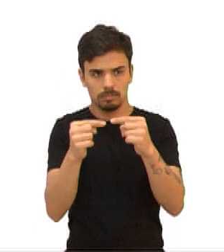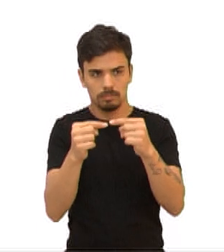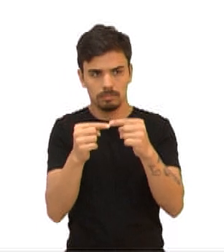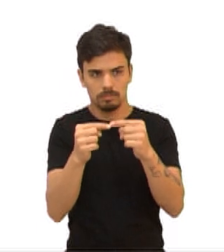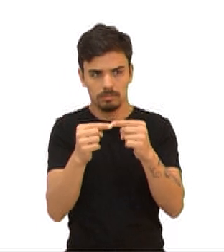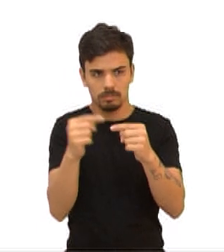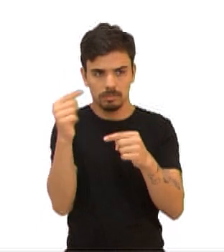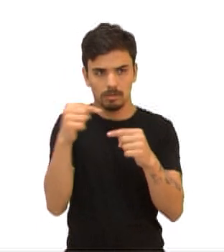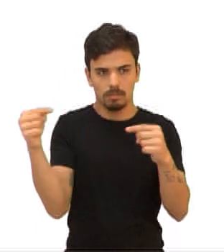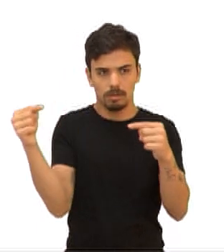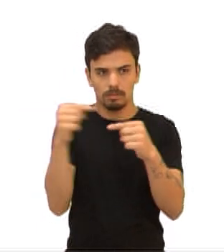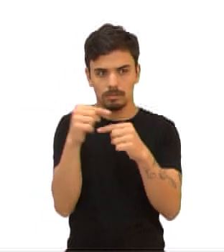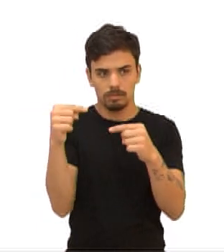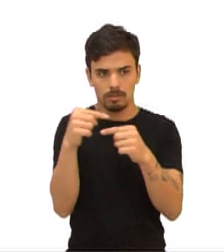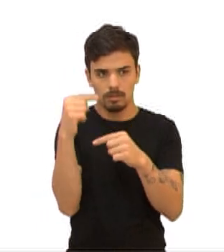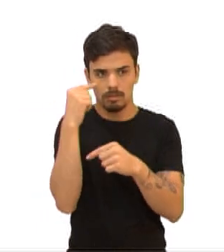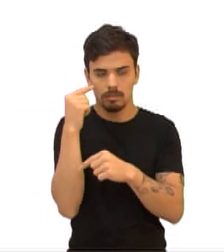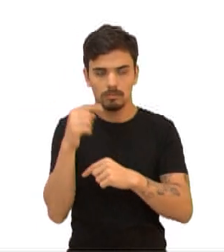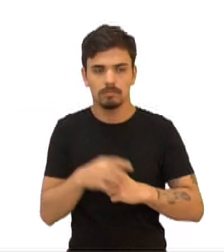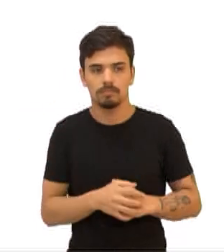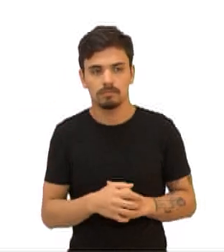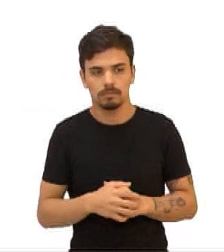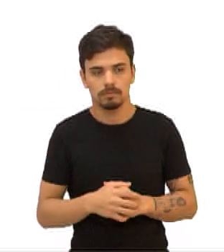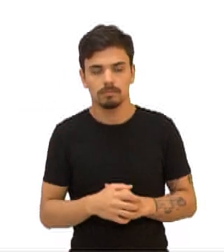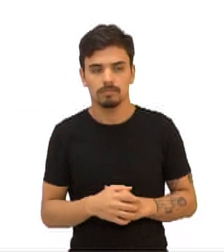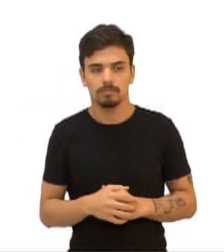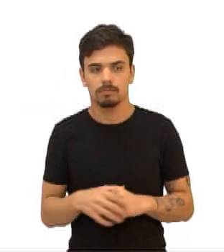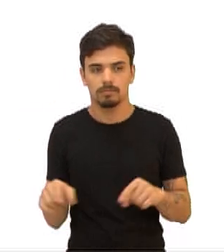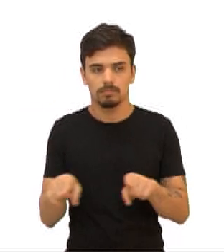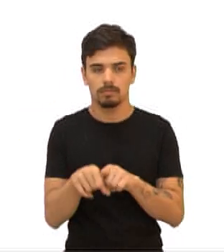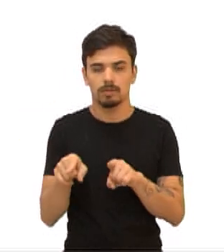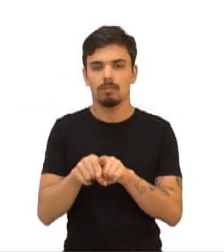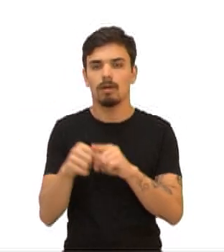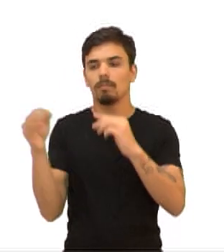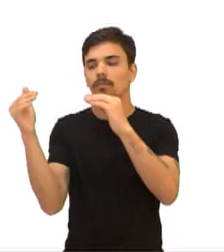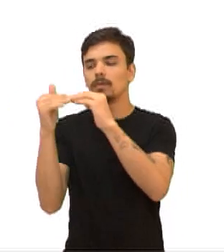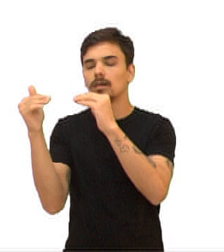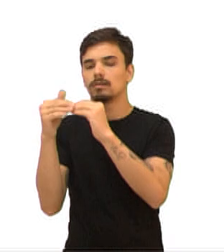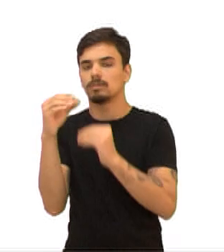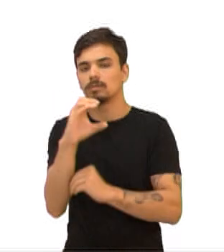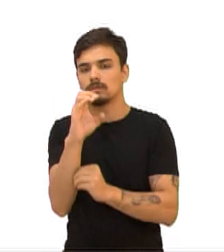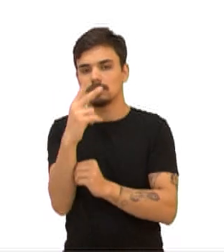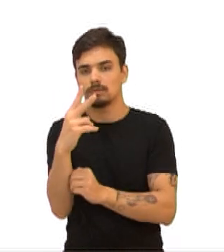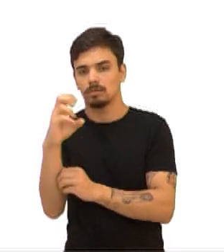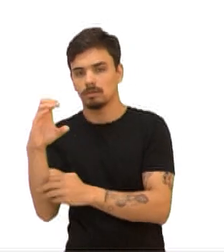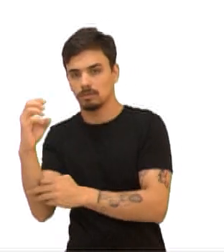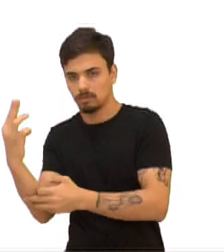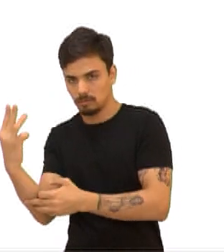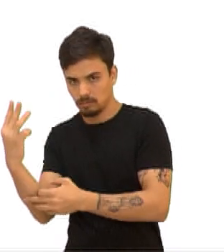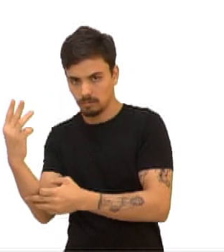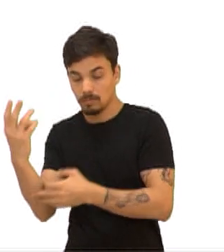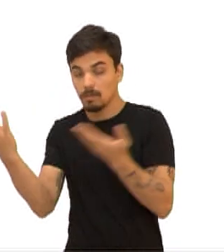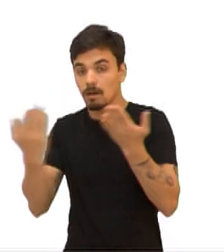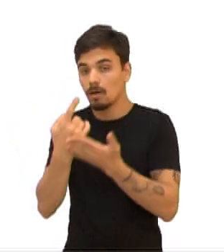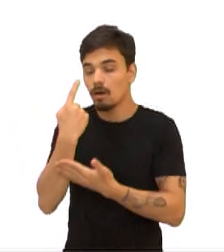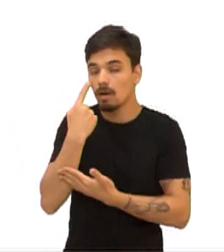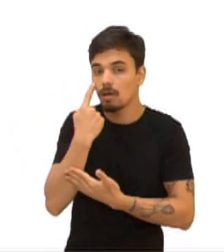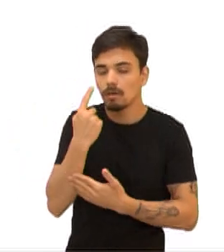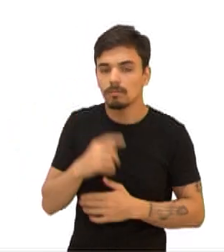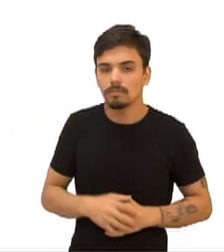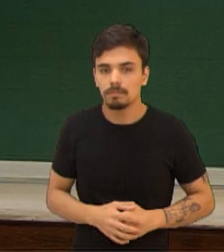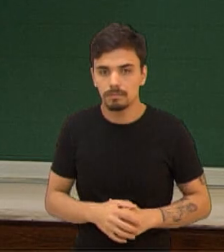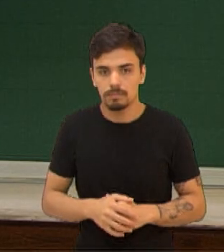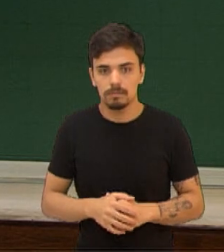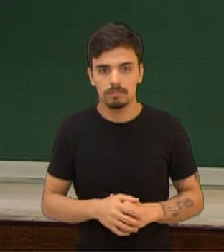uma linha, série, com o paralelo entre C2 e C3. Ok? Agora, veja só.